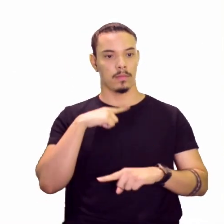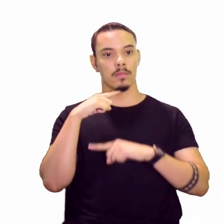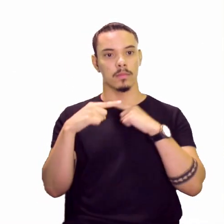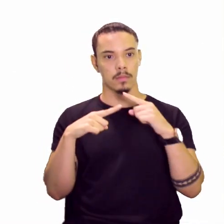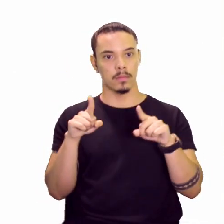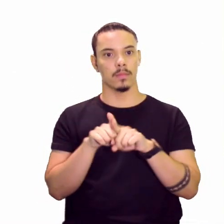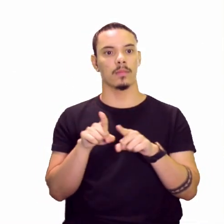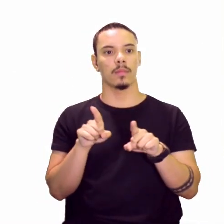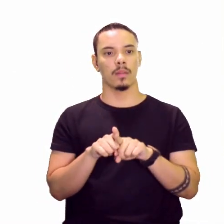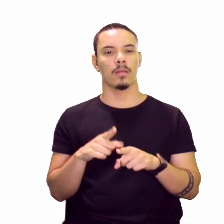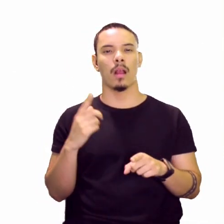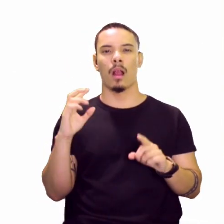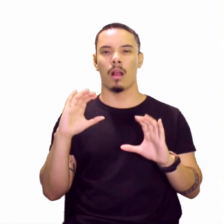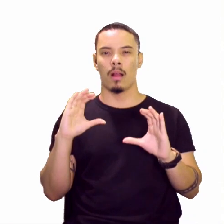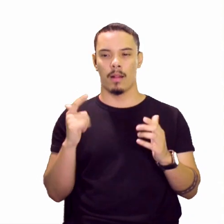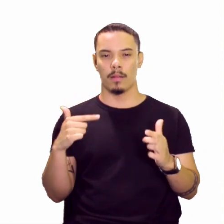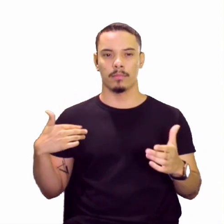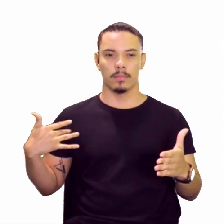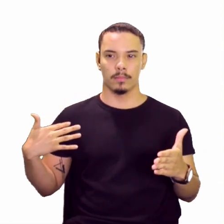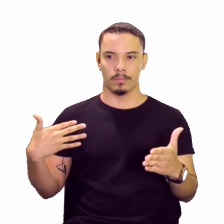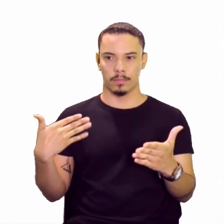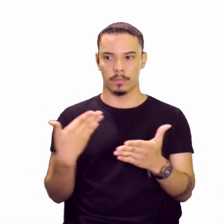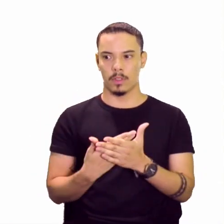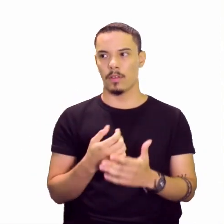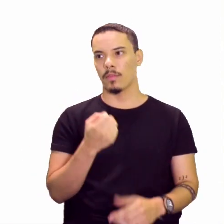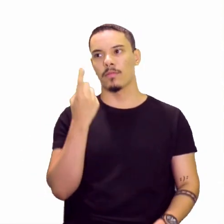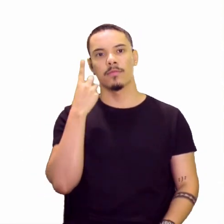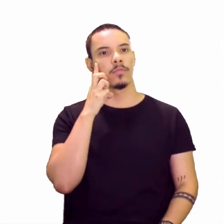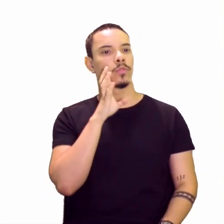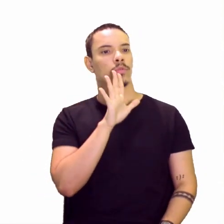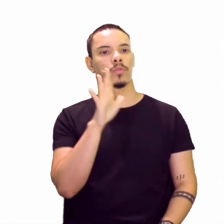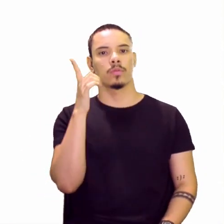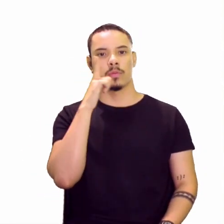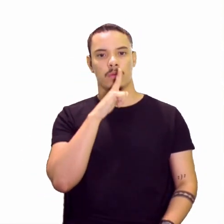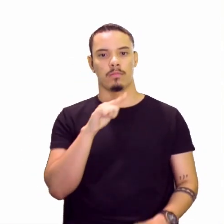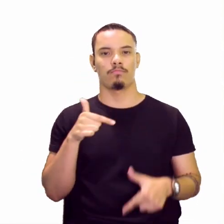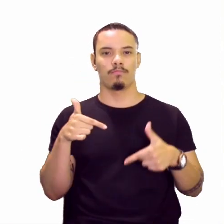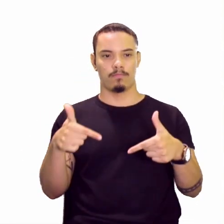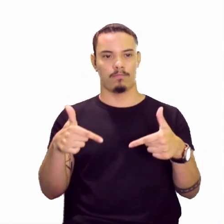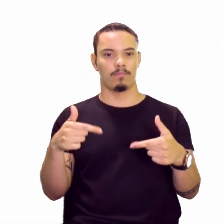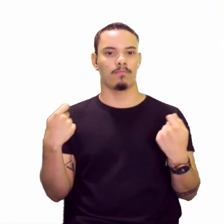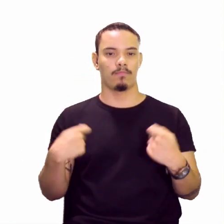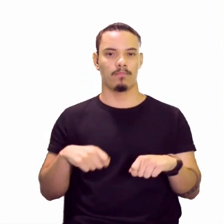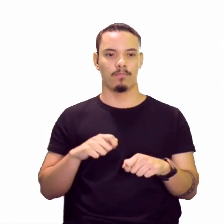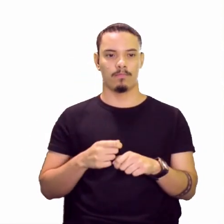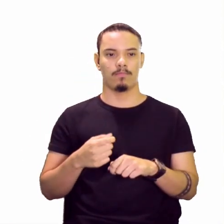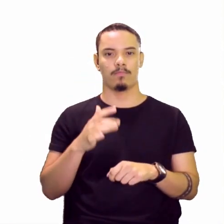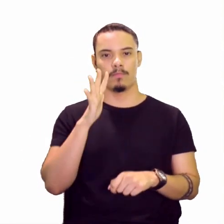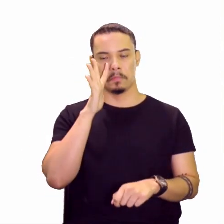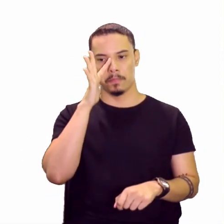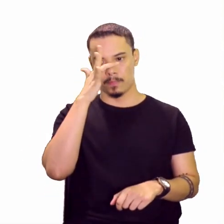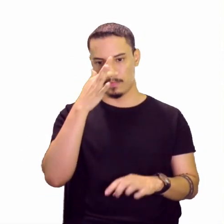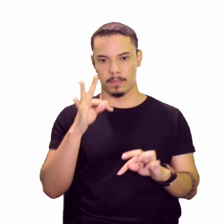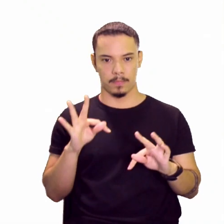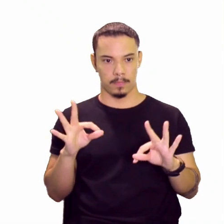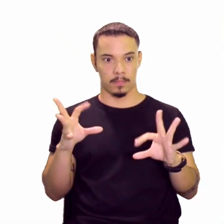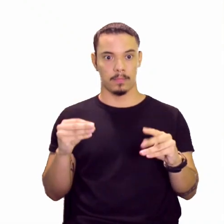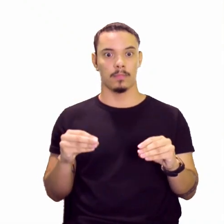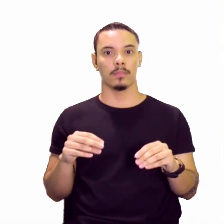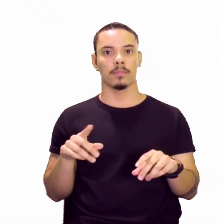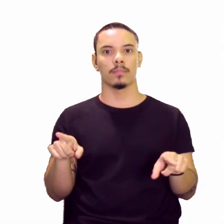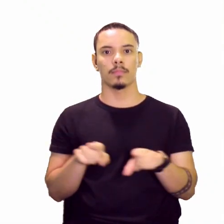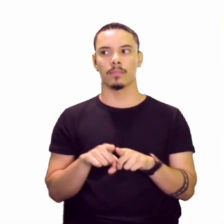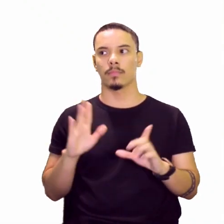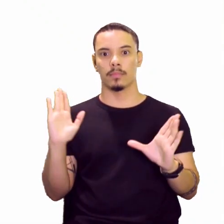claro, né? Uma caminhada desse aí vários dias para você conseguir executar isso daí, tem que ter resistência mesmo, tá, pessoal? Aqui, ó,